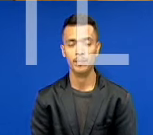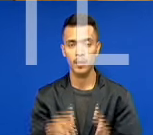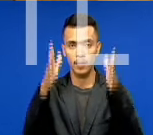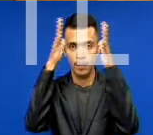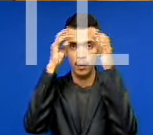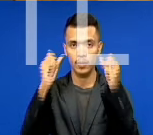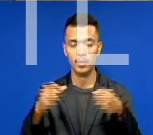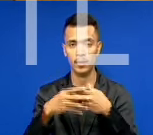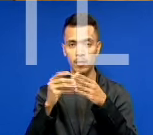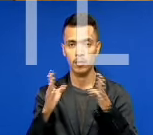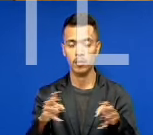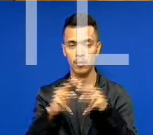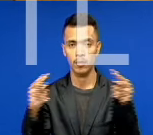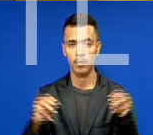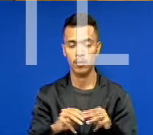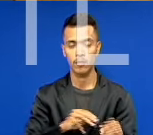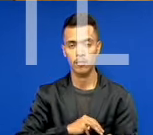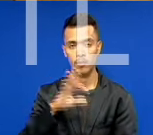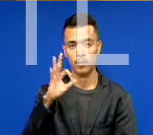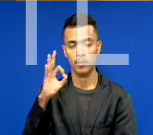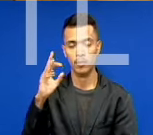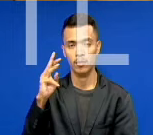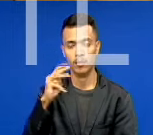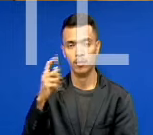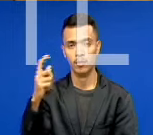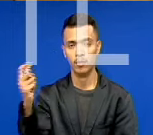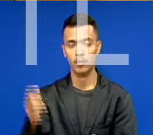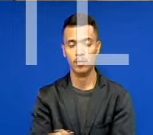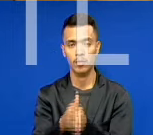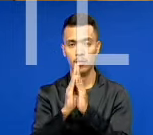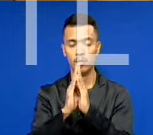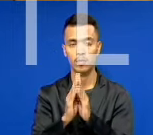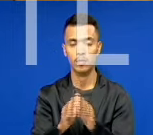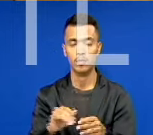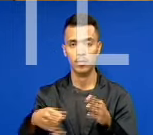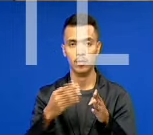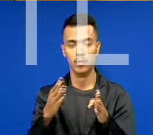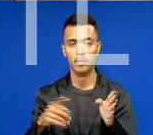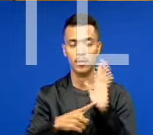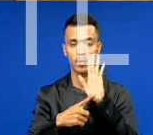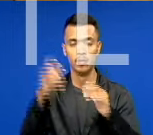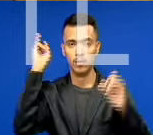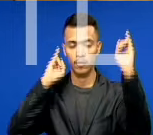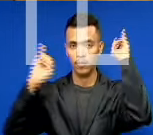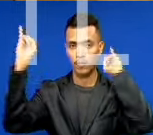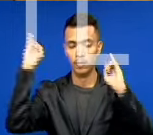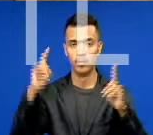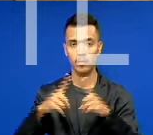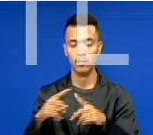Presidente da Autoridade do Município Manatuto, louva jornalismo e a Município Manatuto, também divulga informação para o